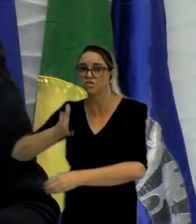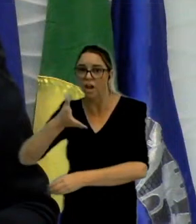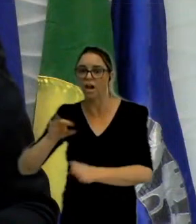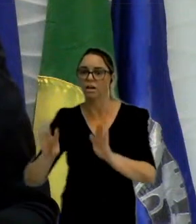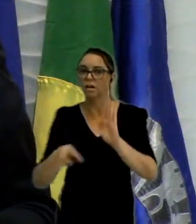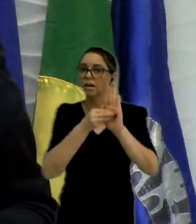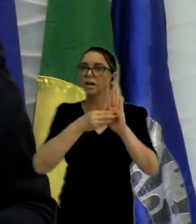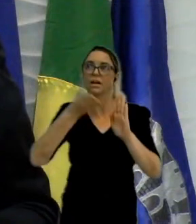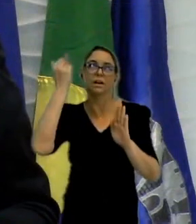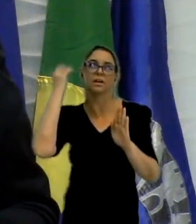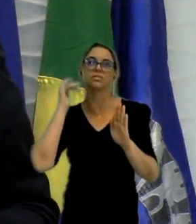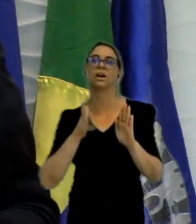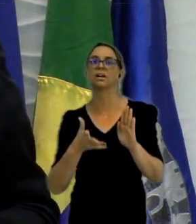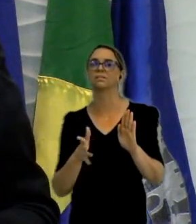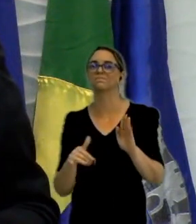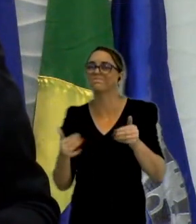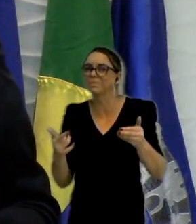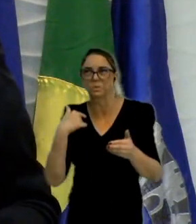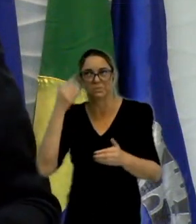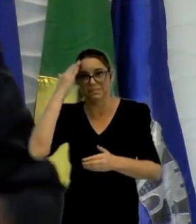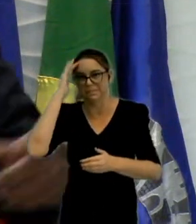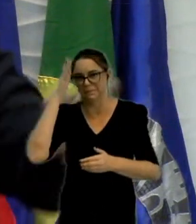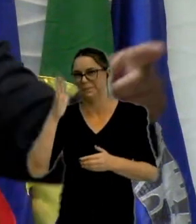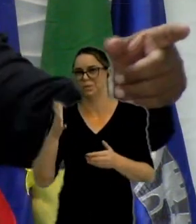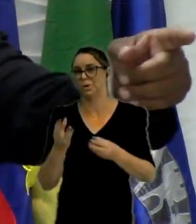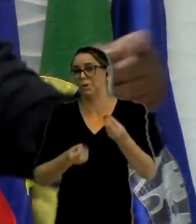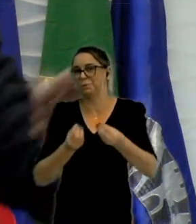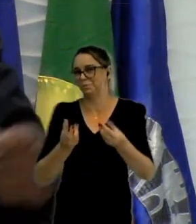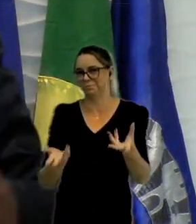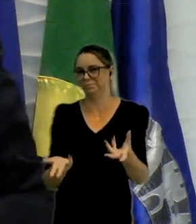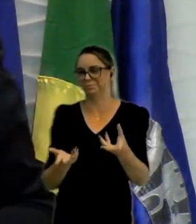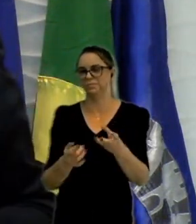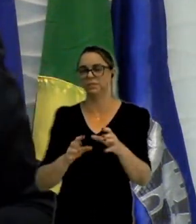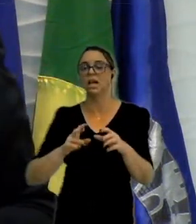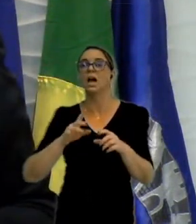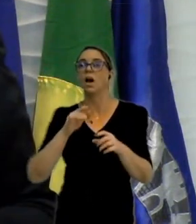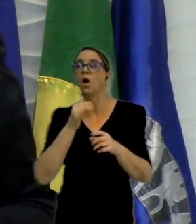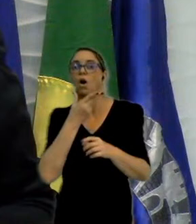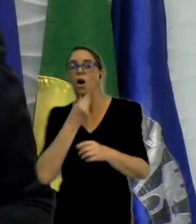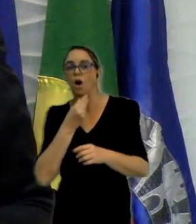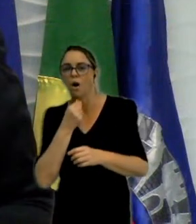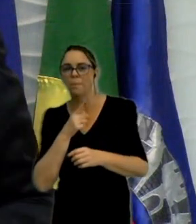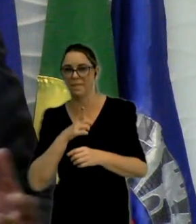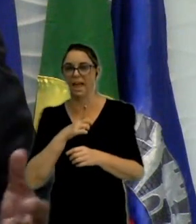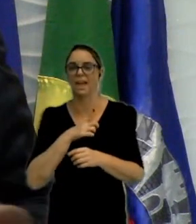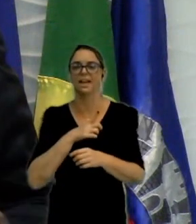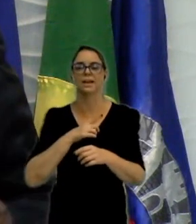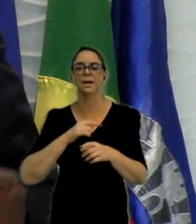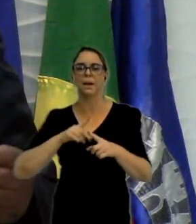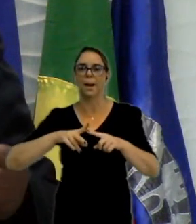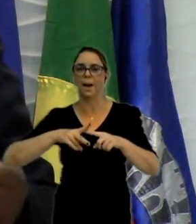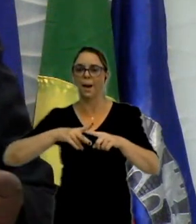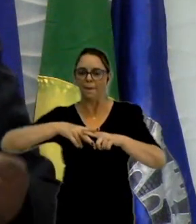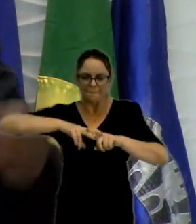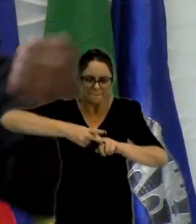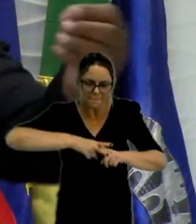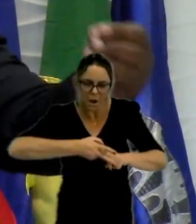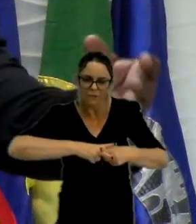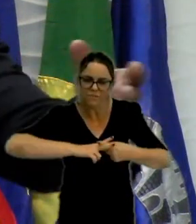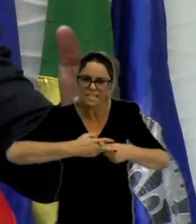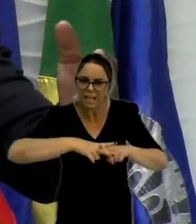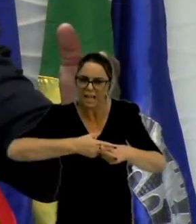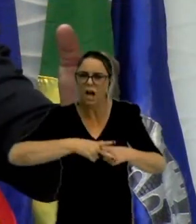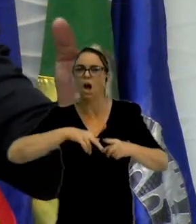Eu não sei, eu não sei como é um negócio desse, não. O rapaz tem uma oficina de moto, fica bravo porque o pessoal não pode